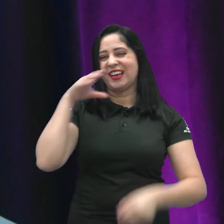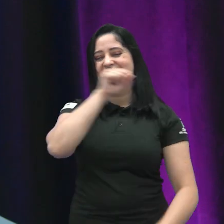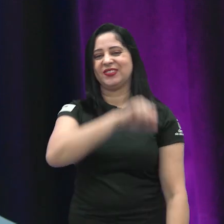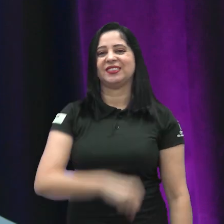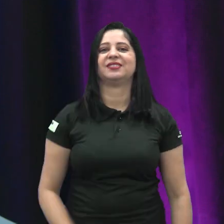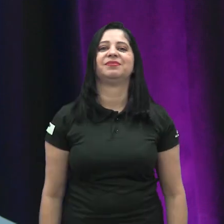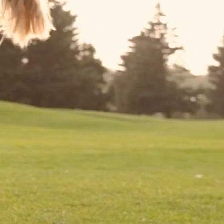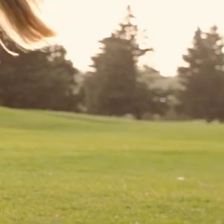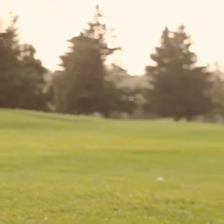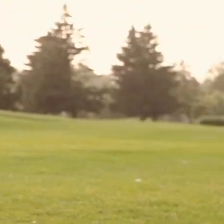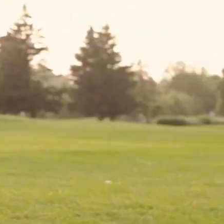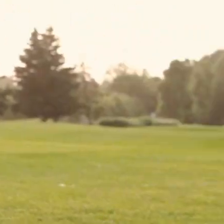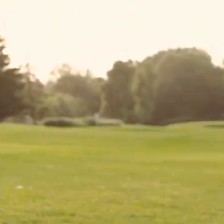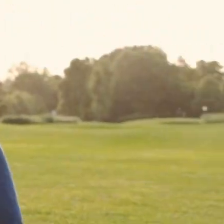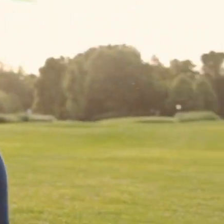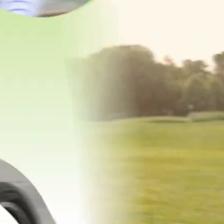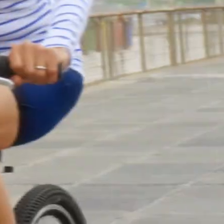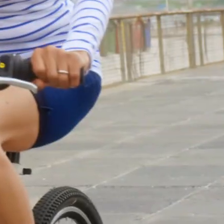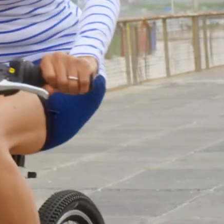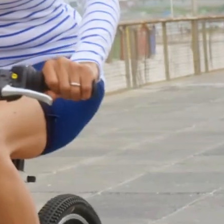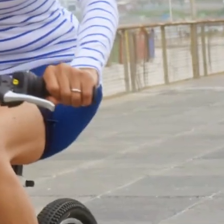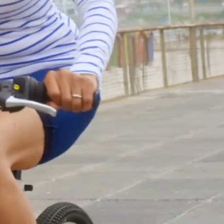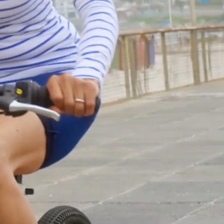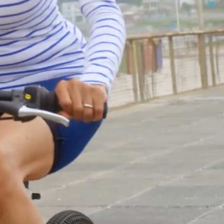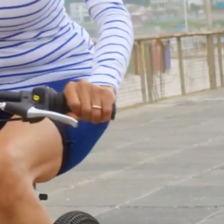gente está de volta.